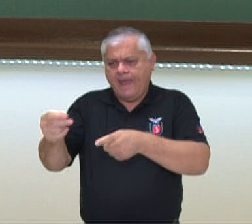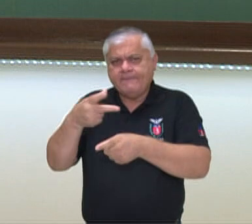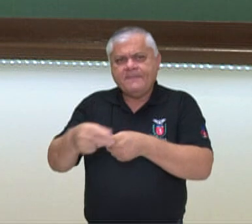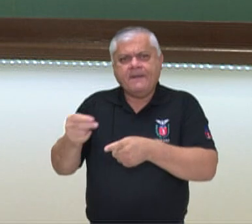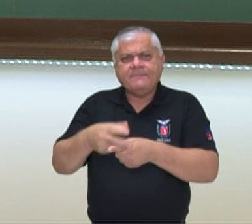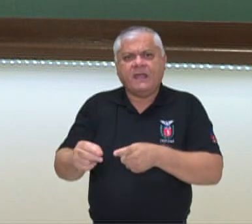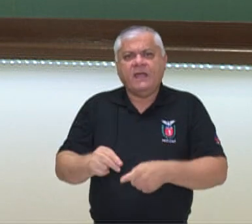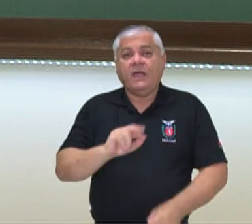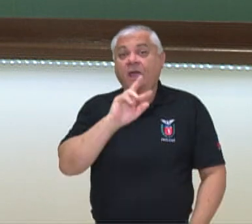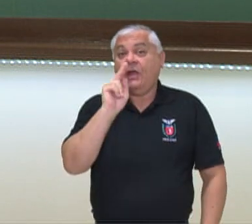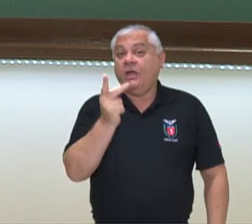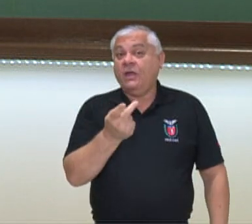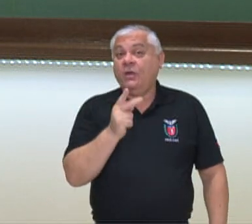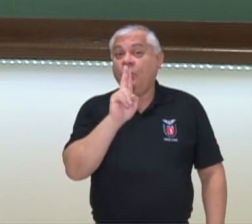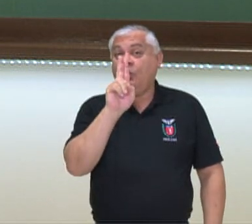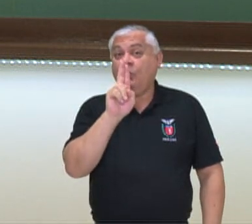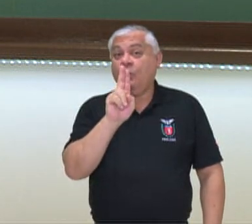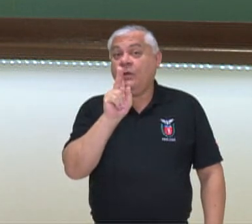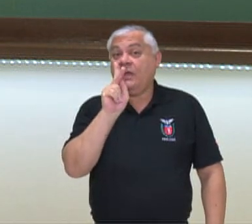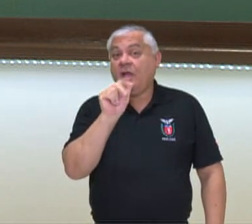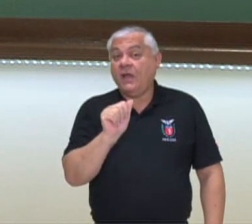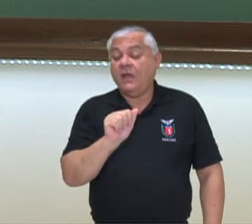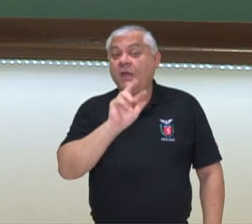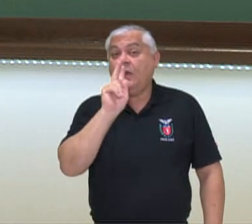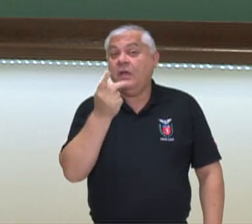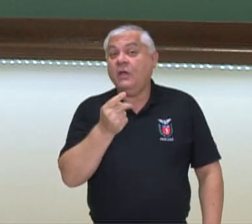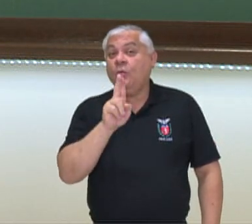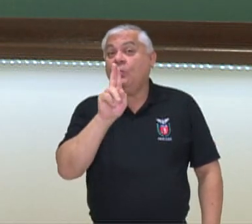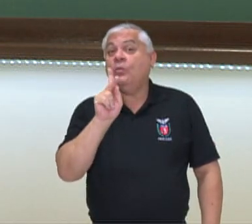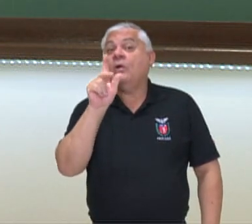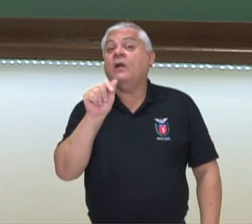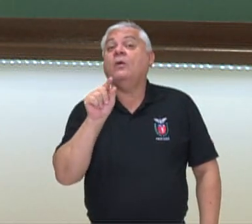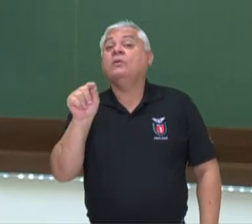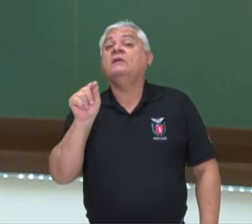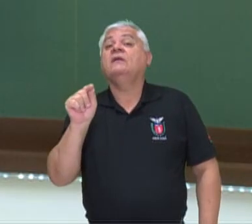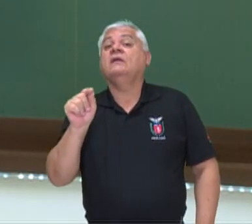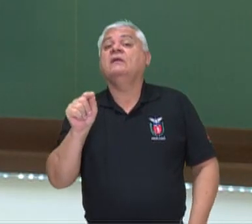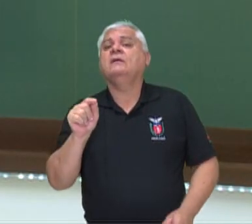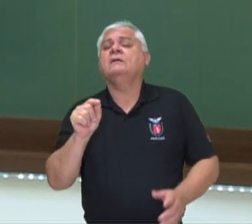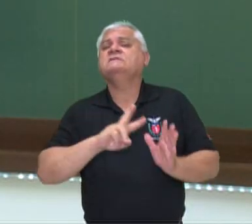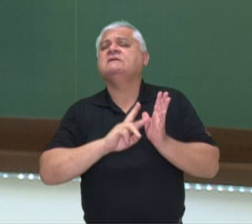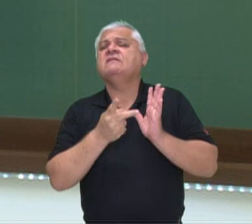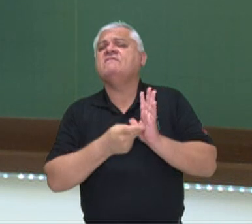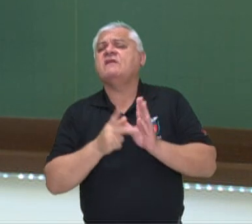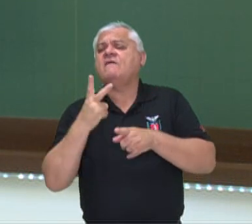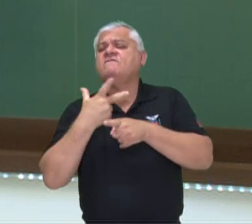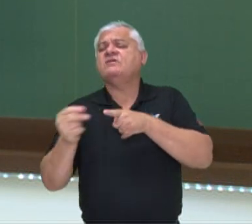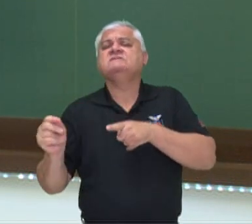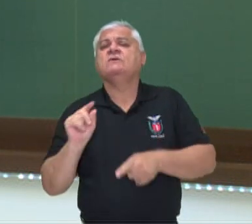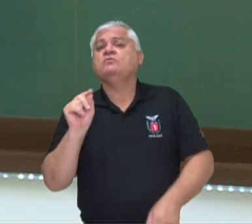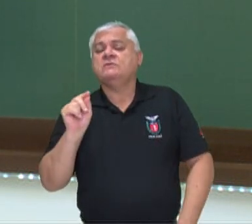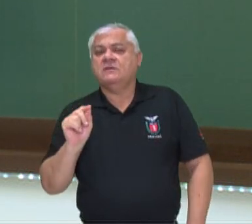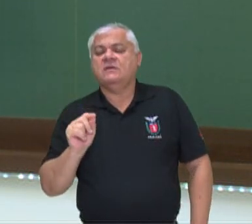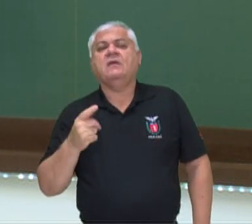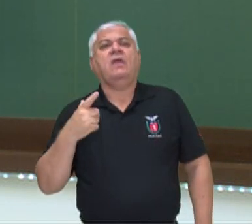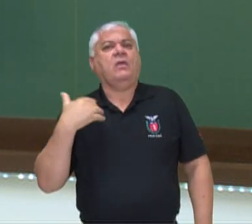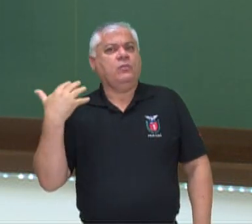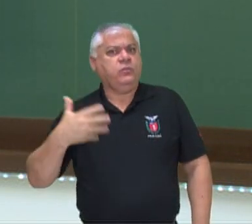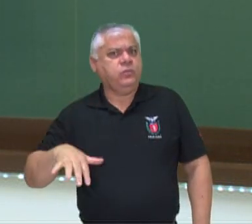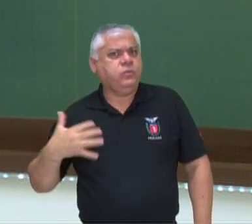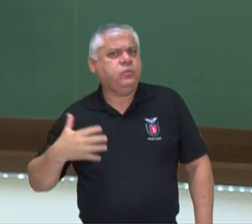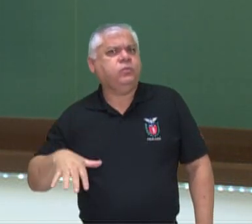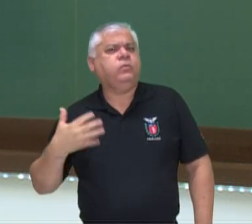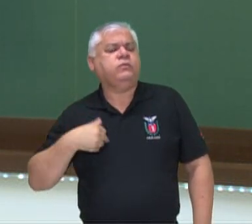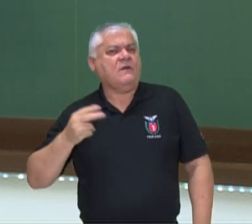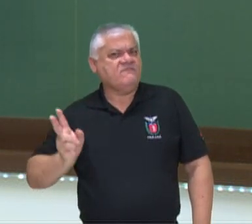Uka-Uka, né? O que acontece com ele dentro da comunidade. Então, olha só, o significado é muito grande para o